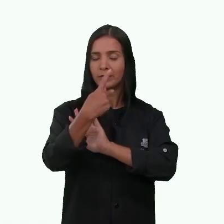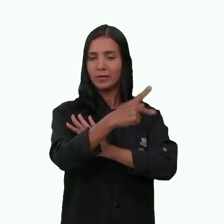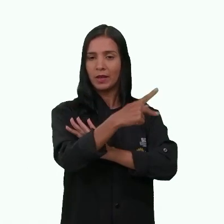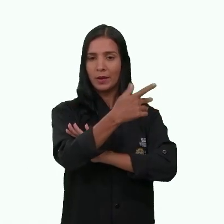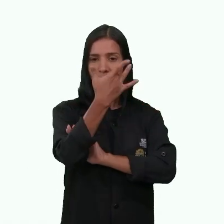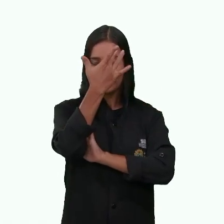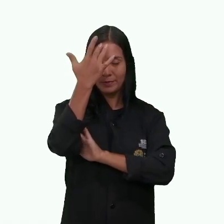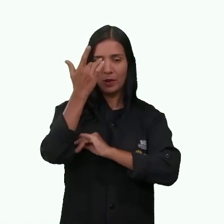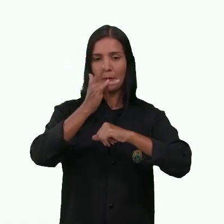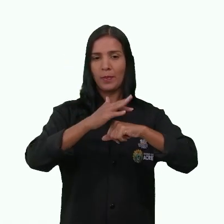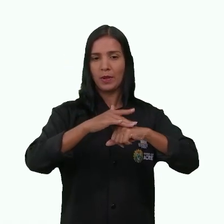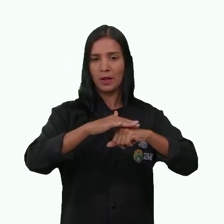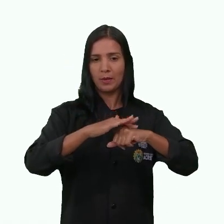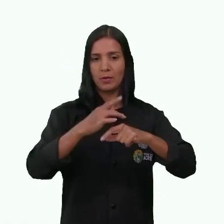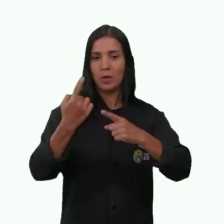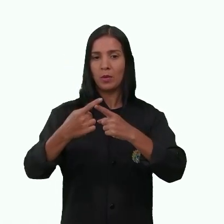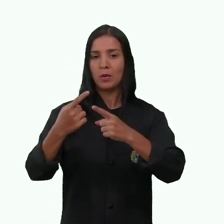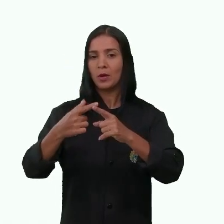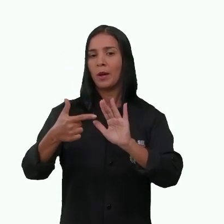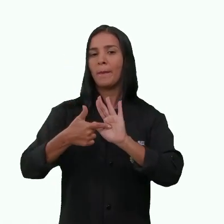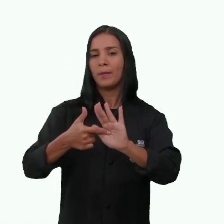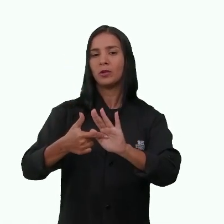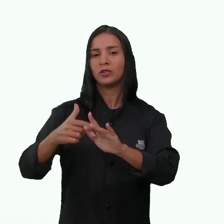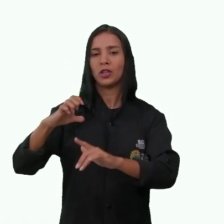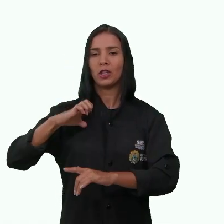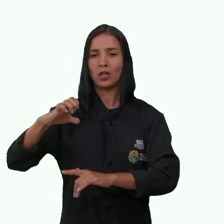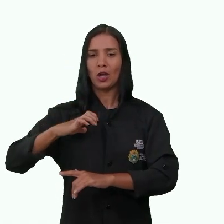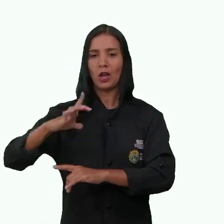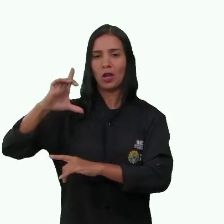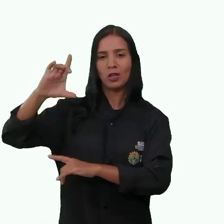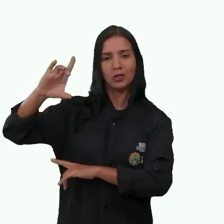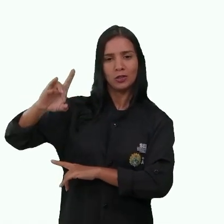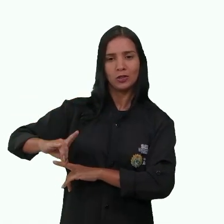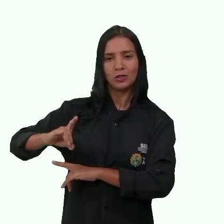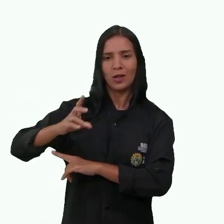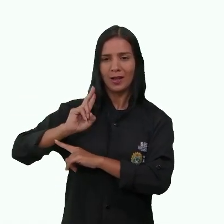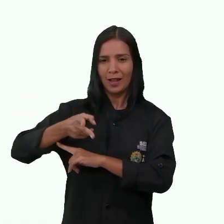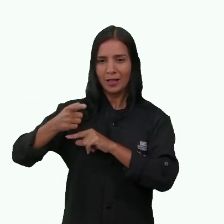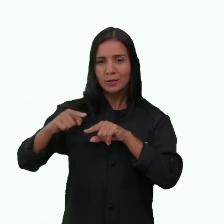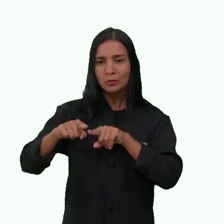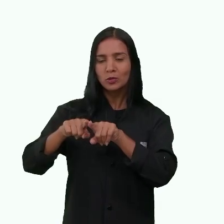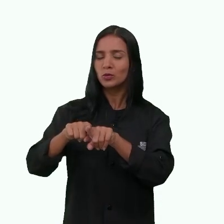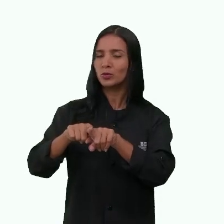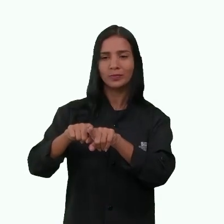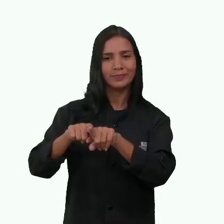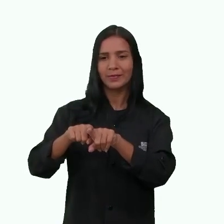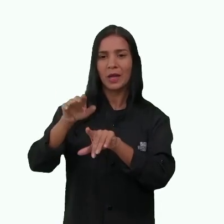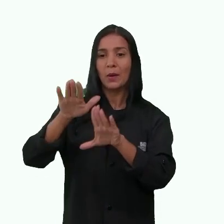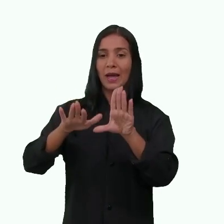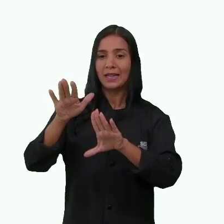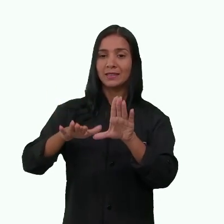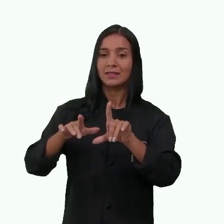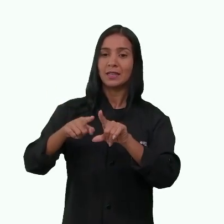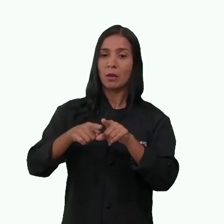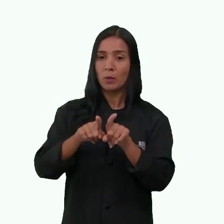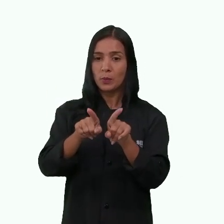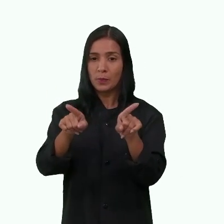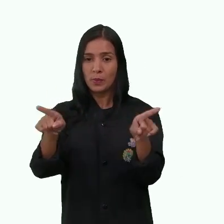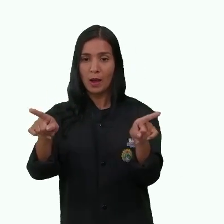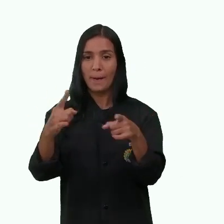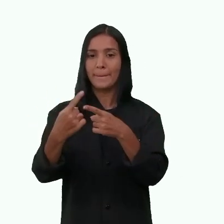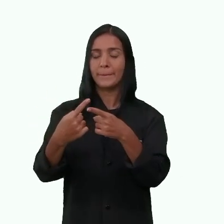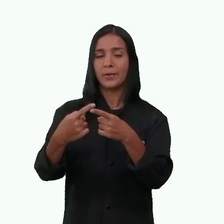direito nem sempre se alinham de forma perfeita. Por isso que esses impasses, eles